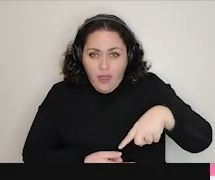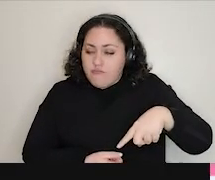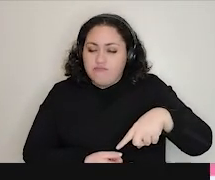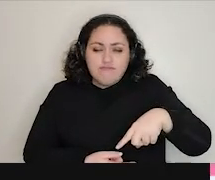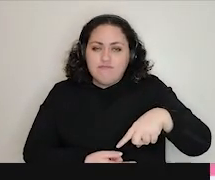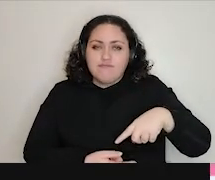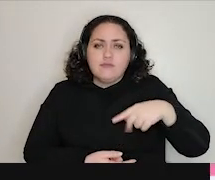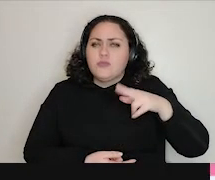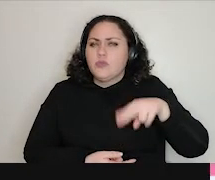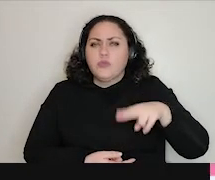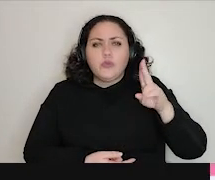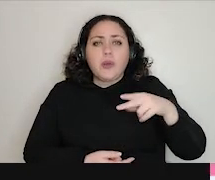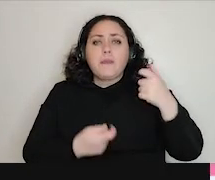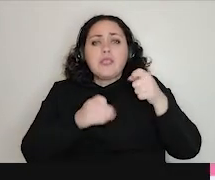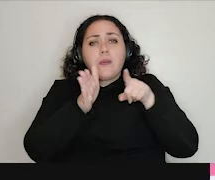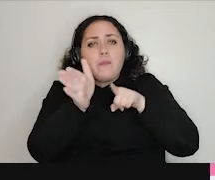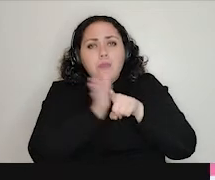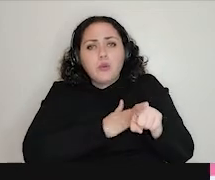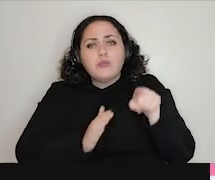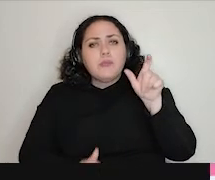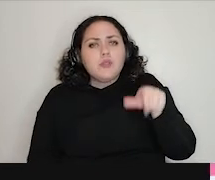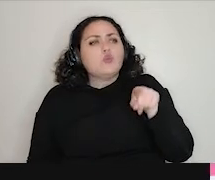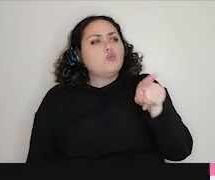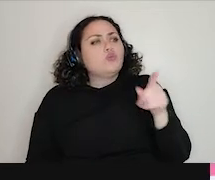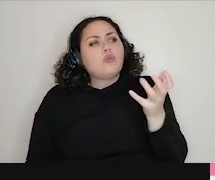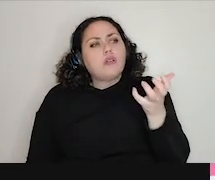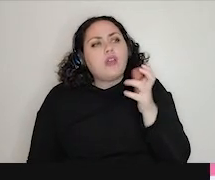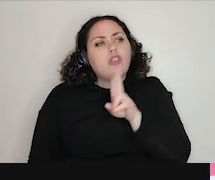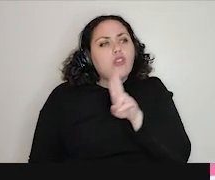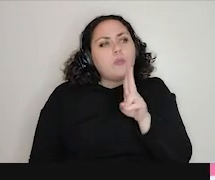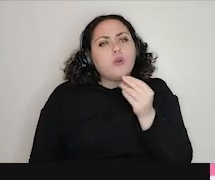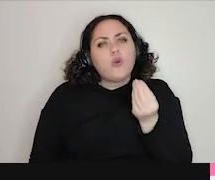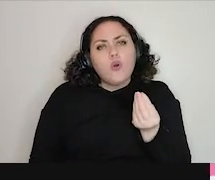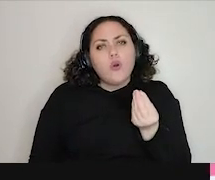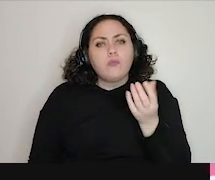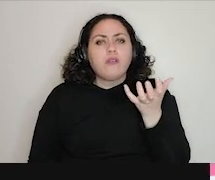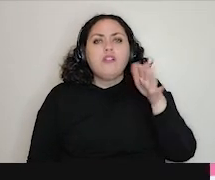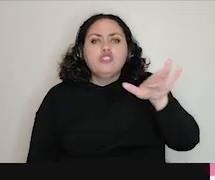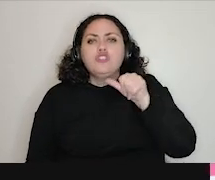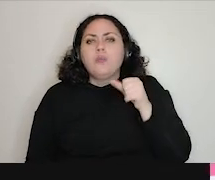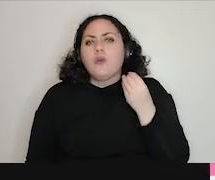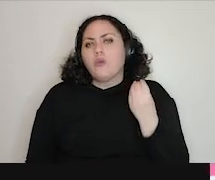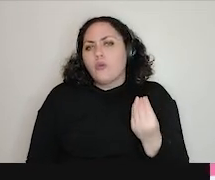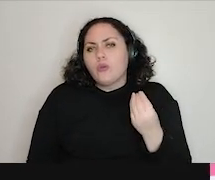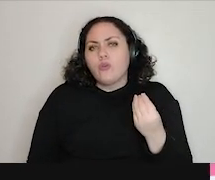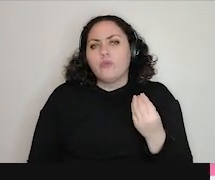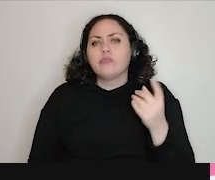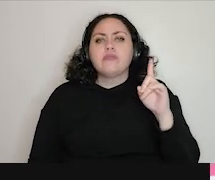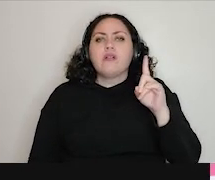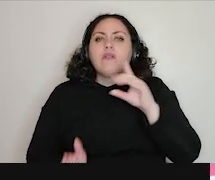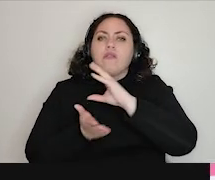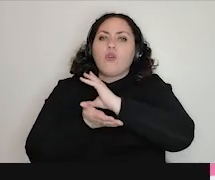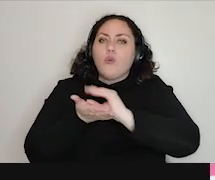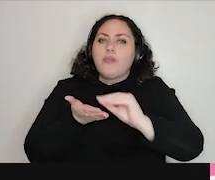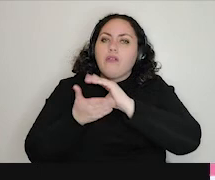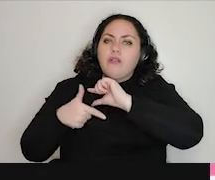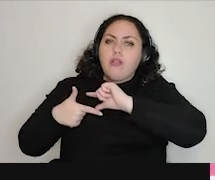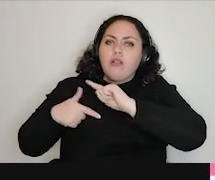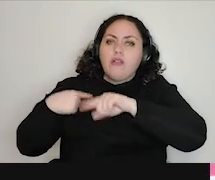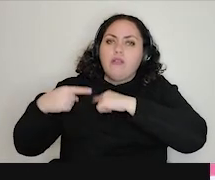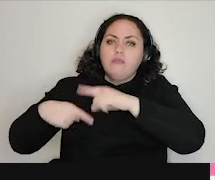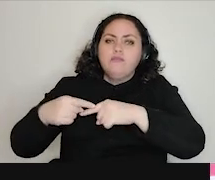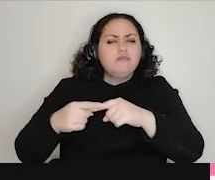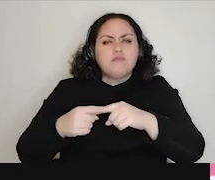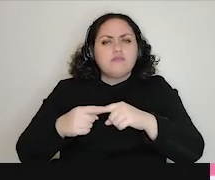e sim perguntar para a pessoa como que ela gostaria de ser chamada, como que a gente pode auxiliar, para a gente não estar reforçando um estigma